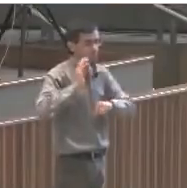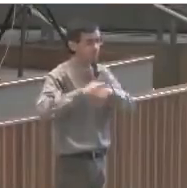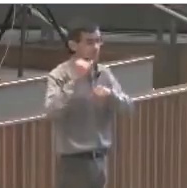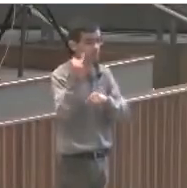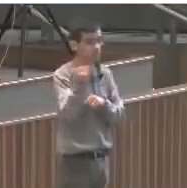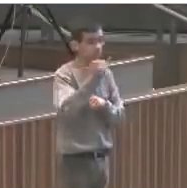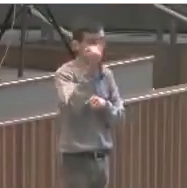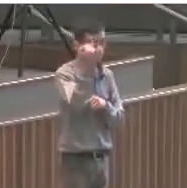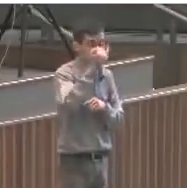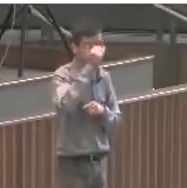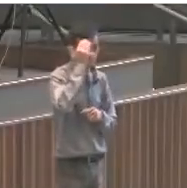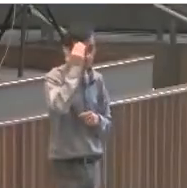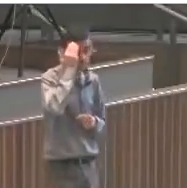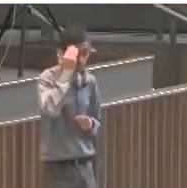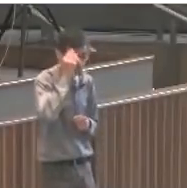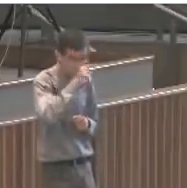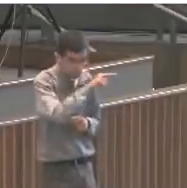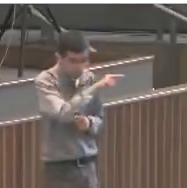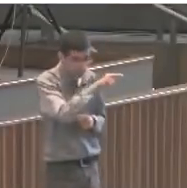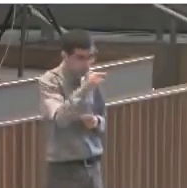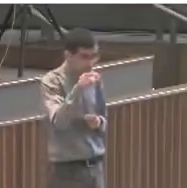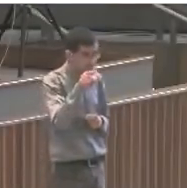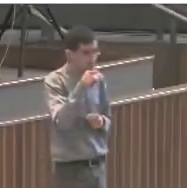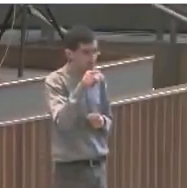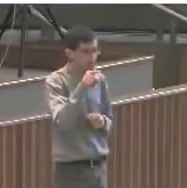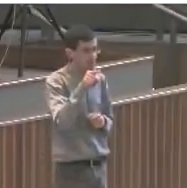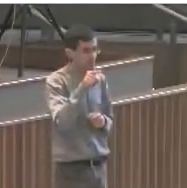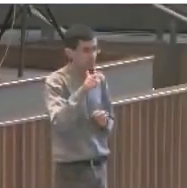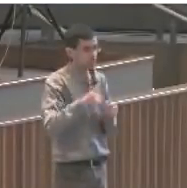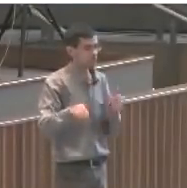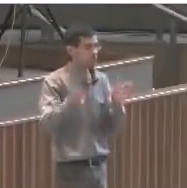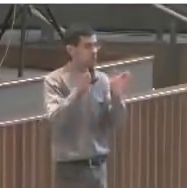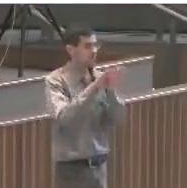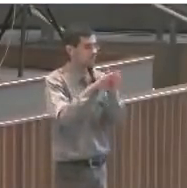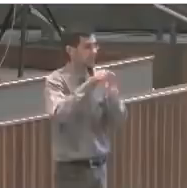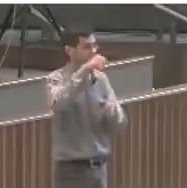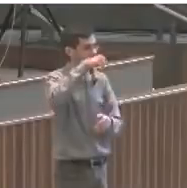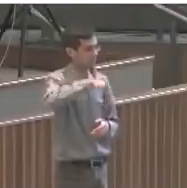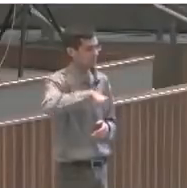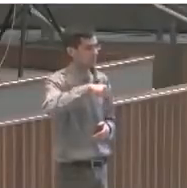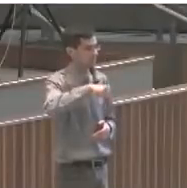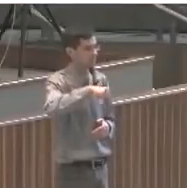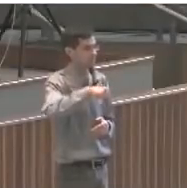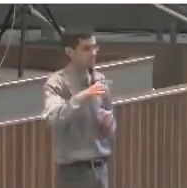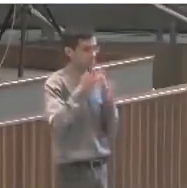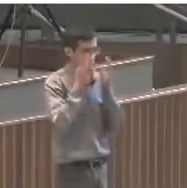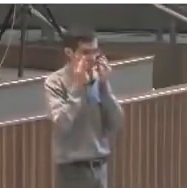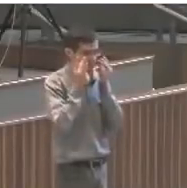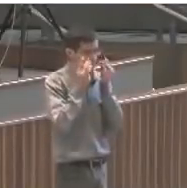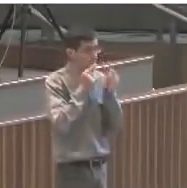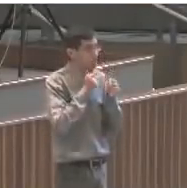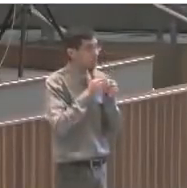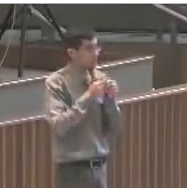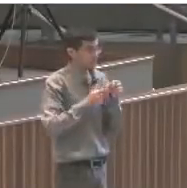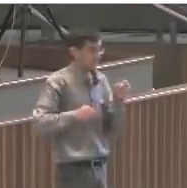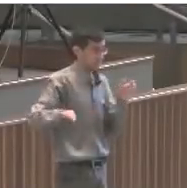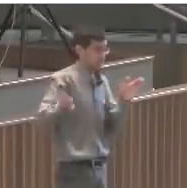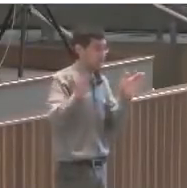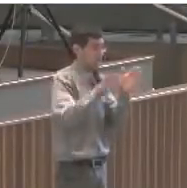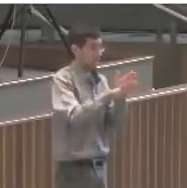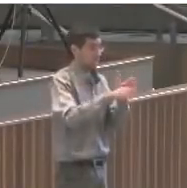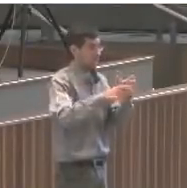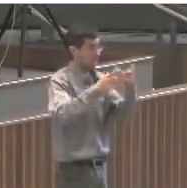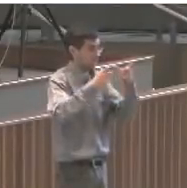é o fato de vocês chegarem até nós porque ao chegarem até